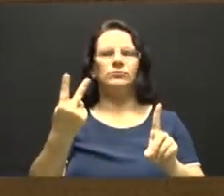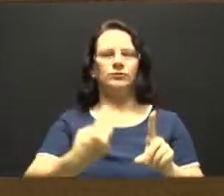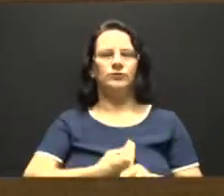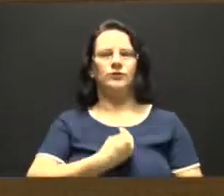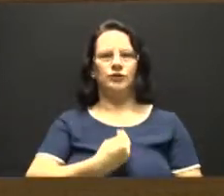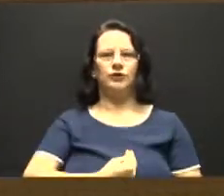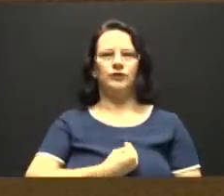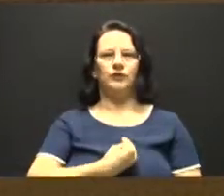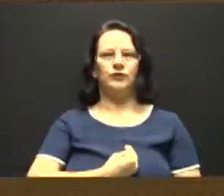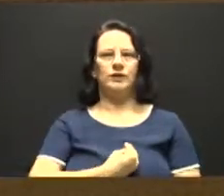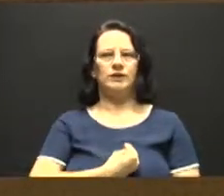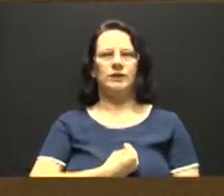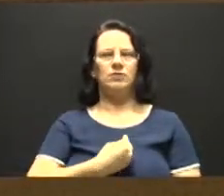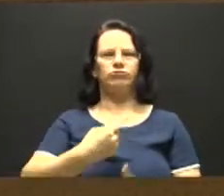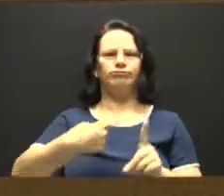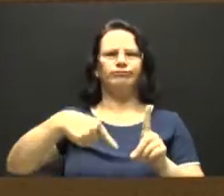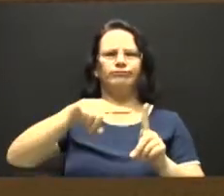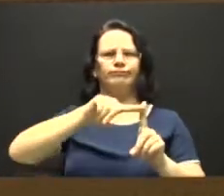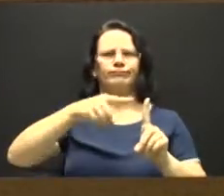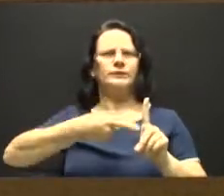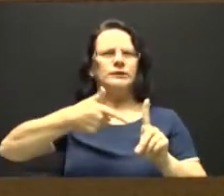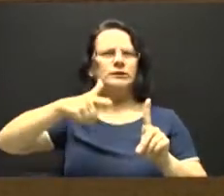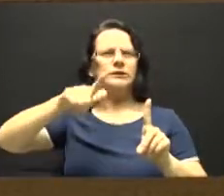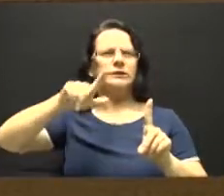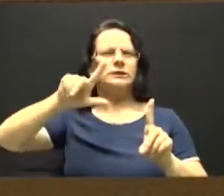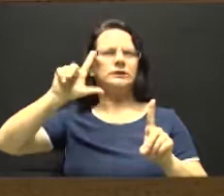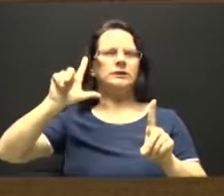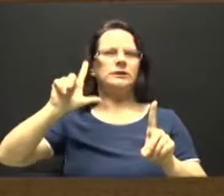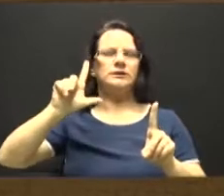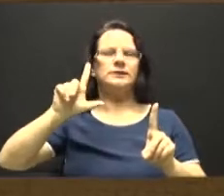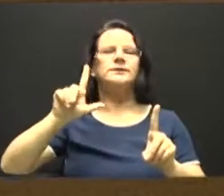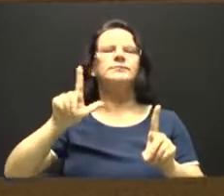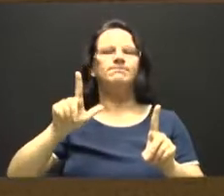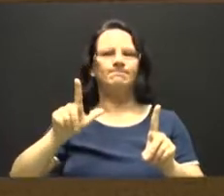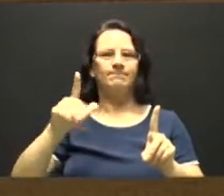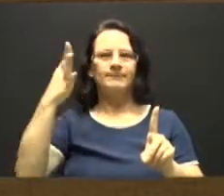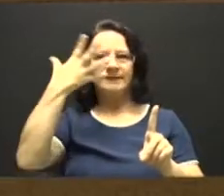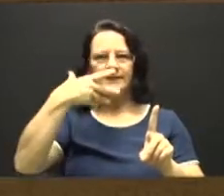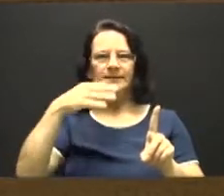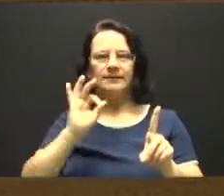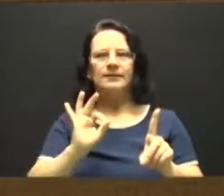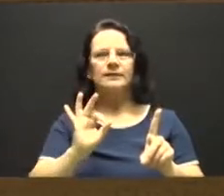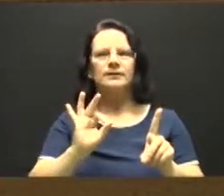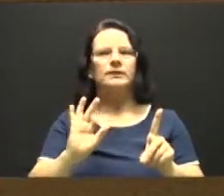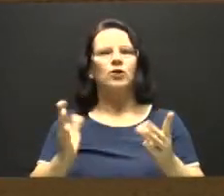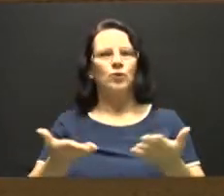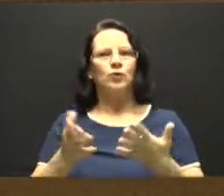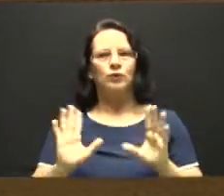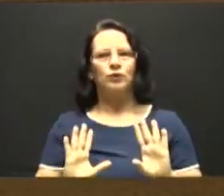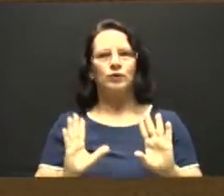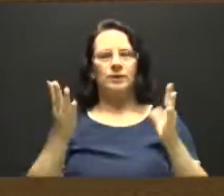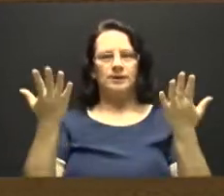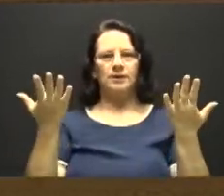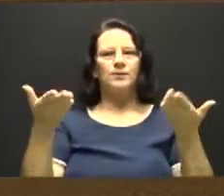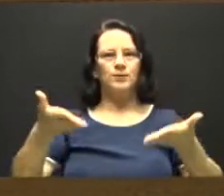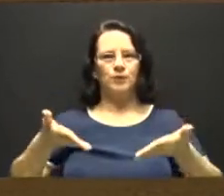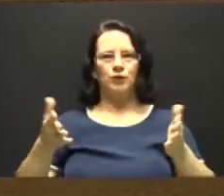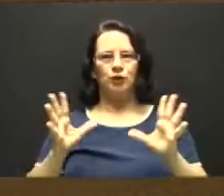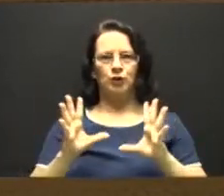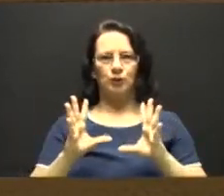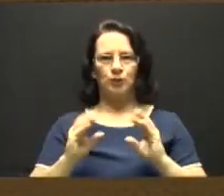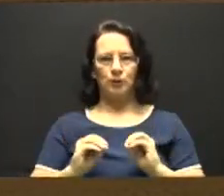vida desde o seu início que coisa linda nós estamos celebrando aqui nesta